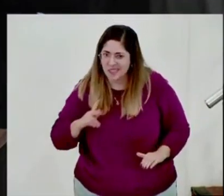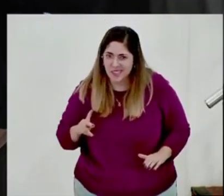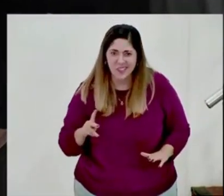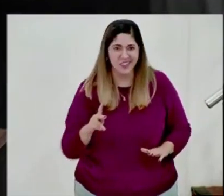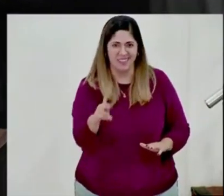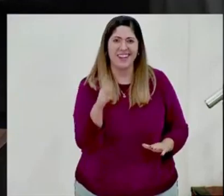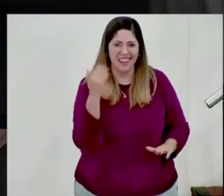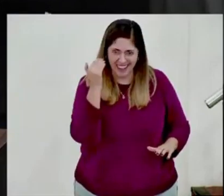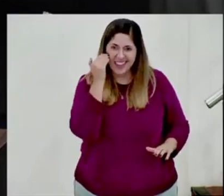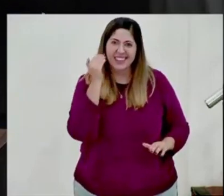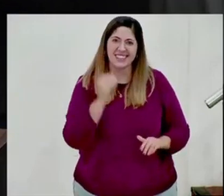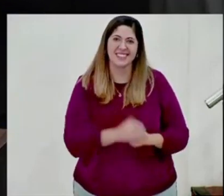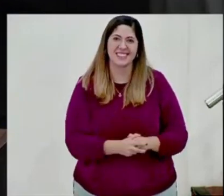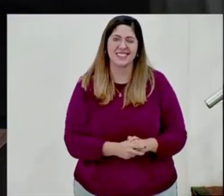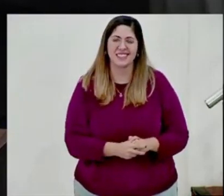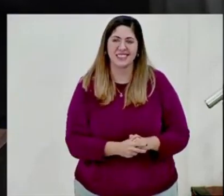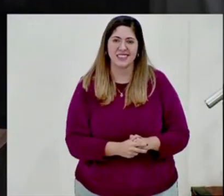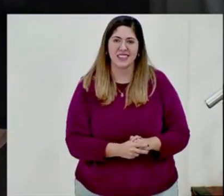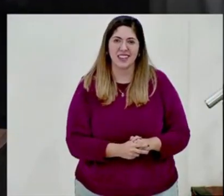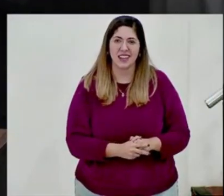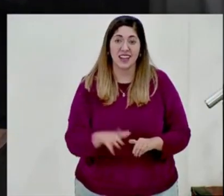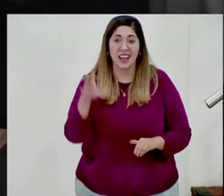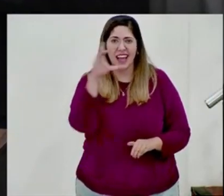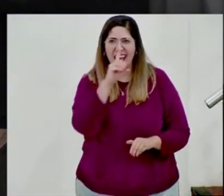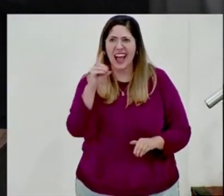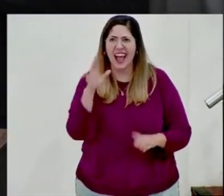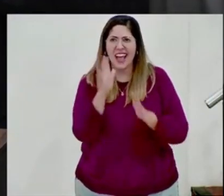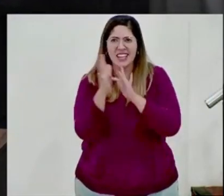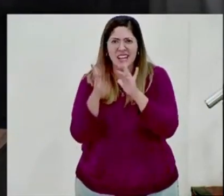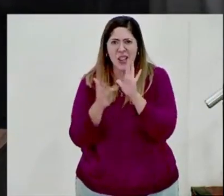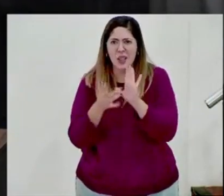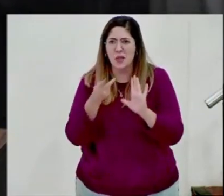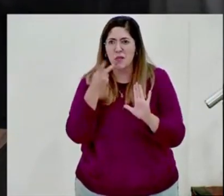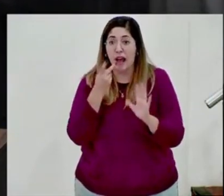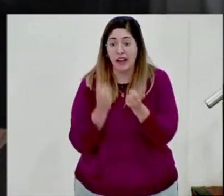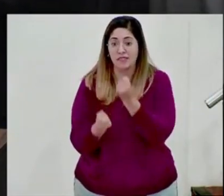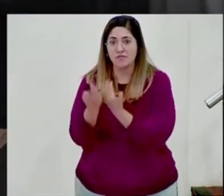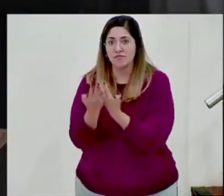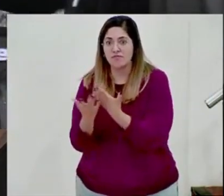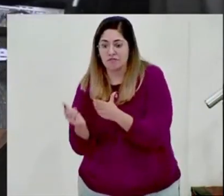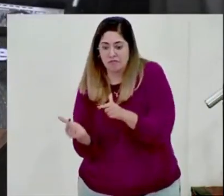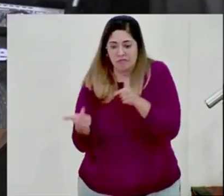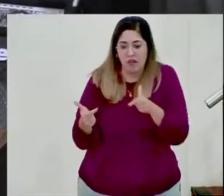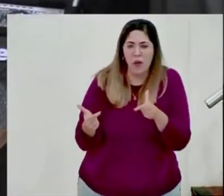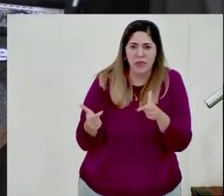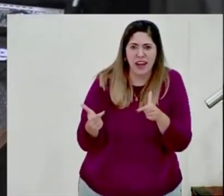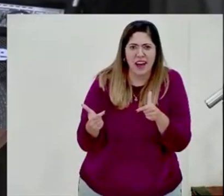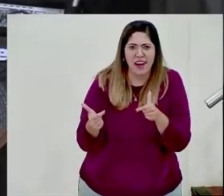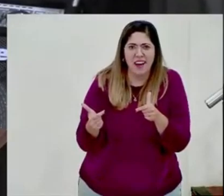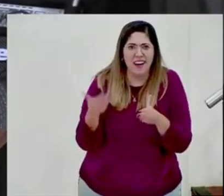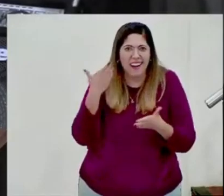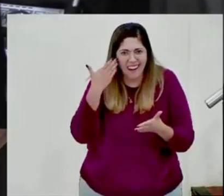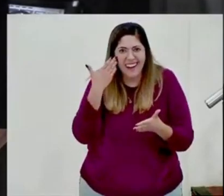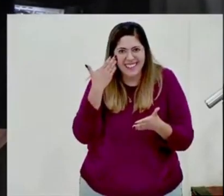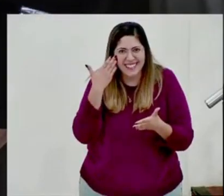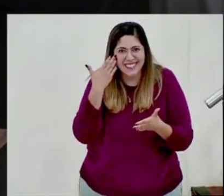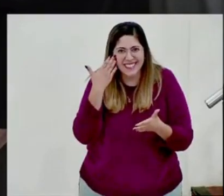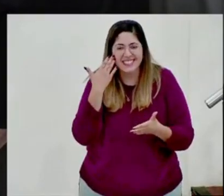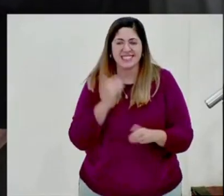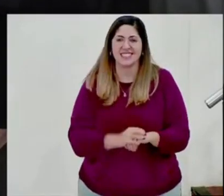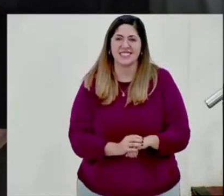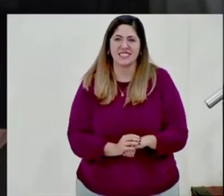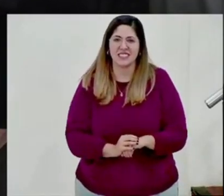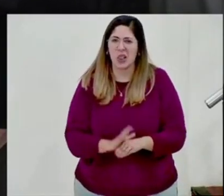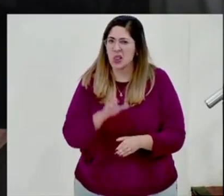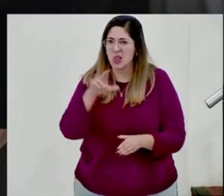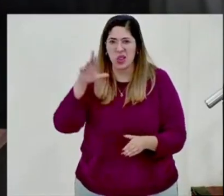frustrado. Você viu o Senhor Jesus Cristo dizendo que as portas do inferno não prevalecerão contra a igreja? Você consegue ver a linguagem militar aí? A igreja não vai